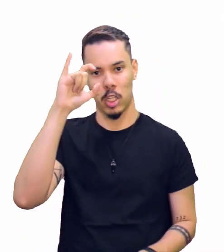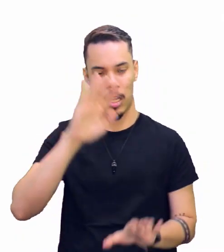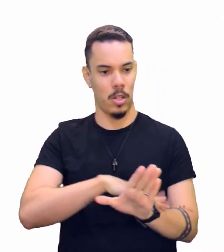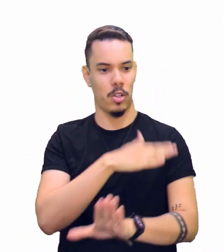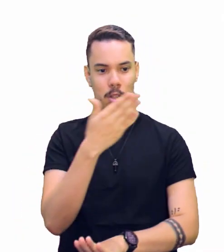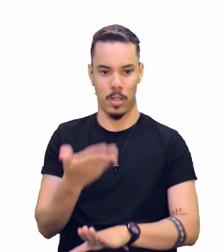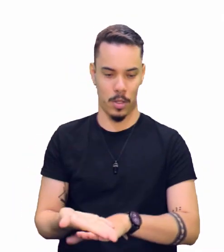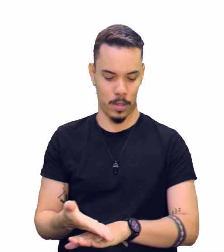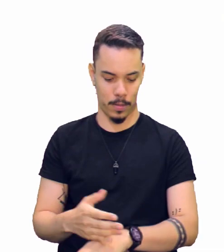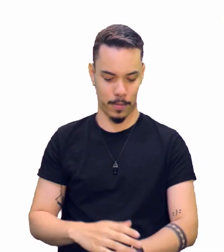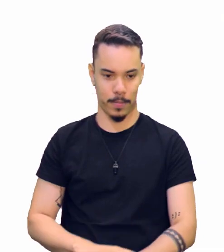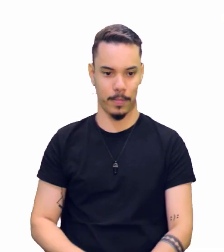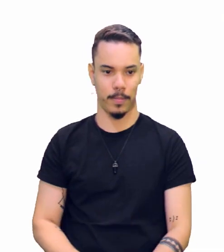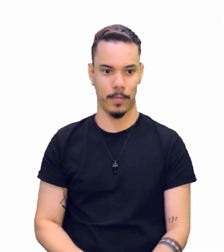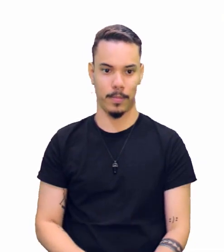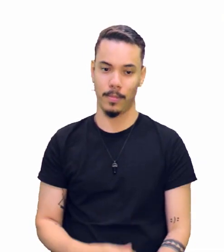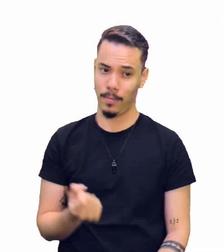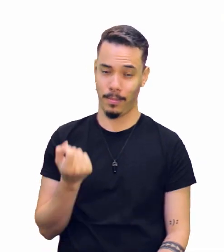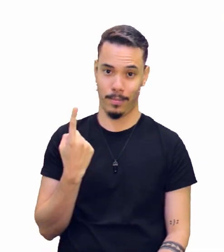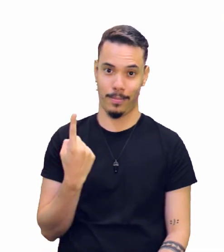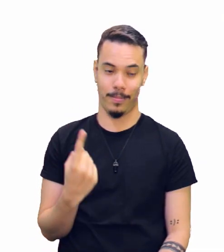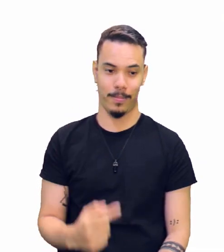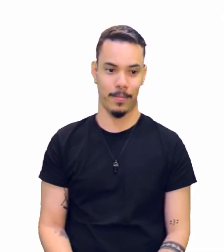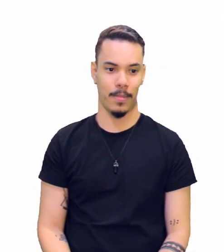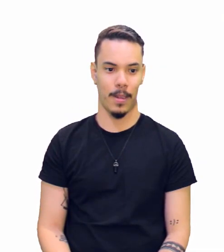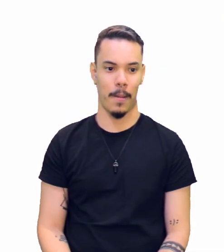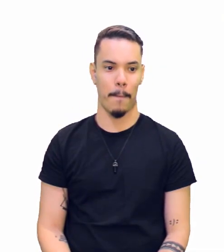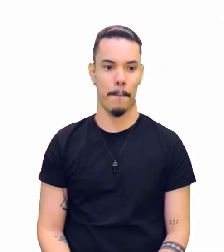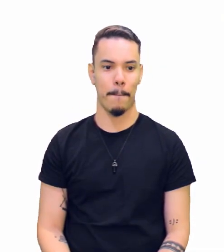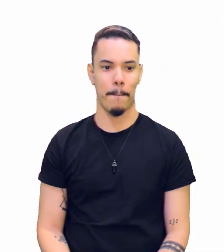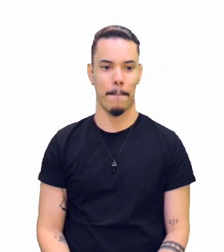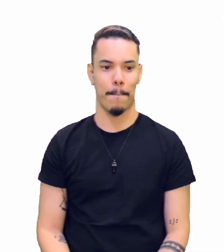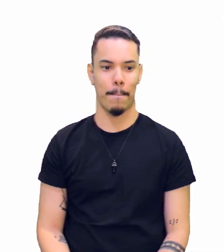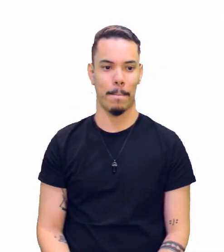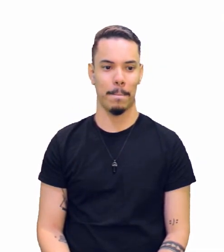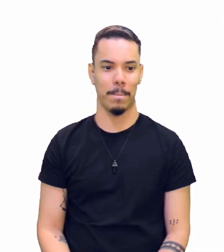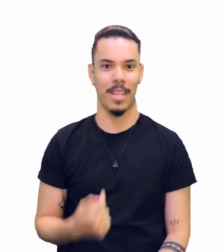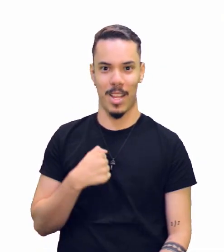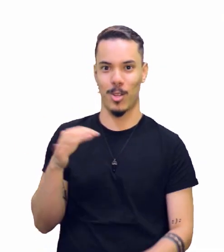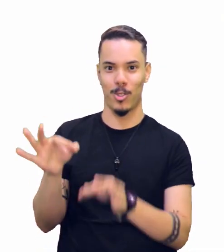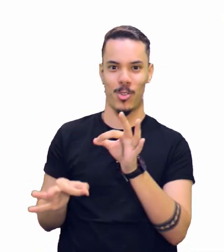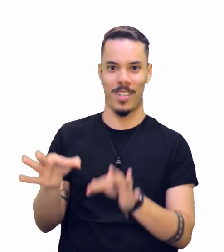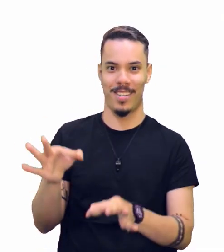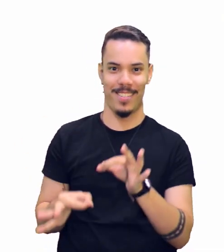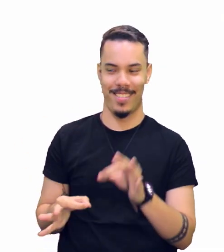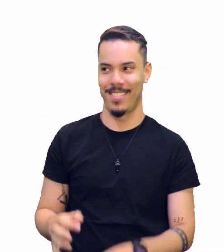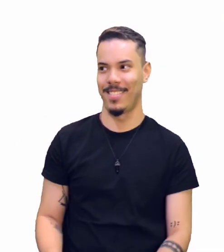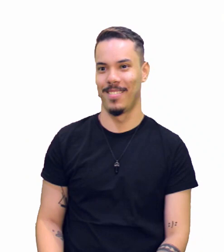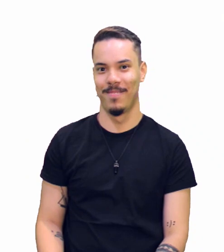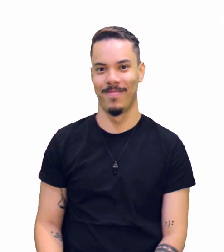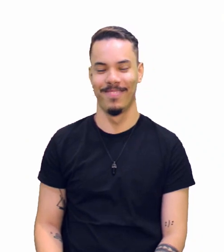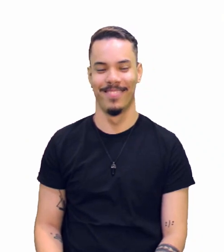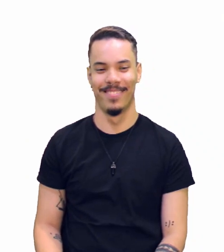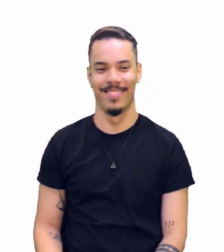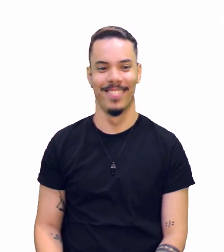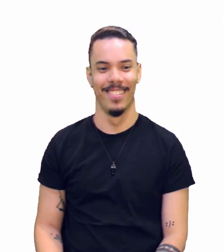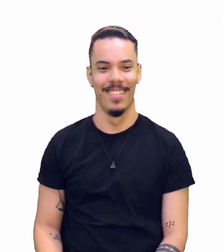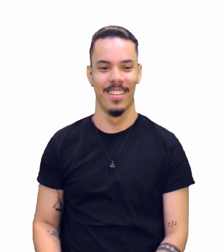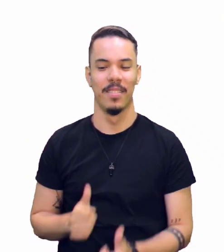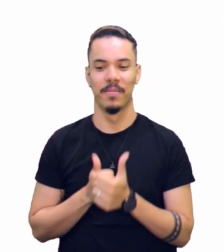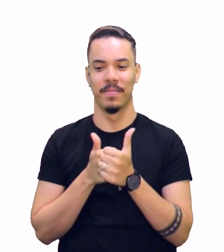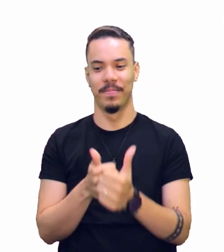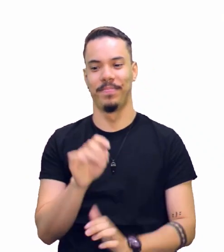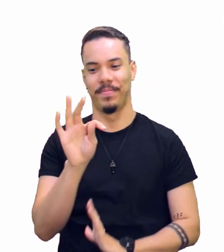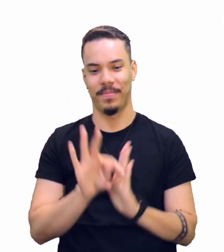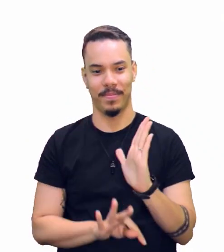lá no no no videogame meio estranho né então a gente tem aí eu tô julgando o nosso colega do texto coitado então de acordo com o texto que ele também